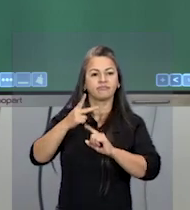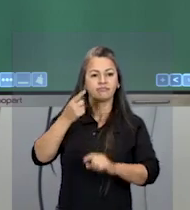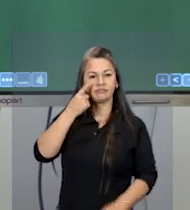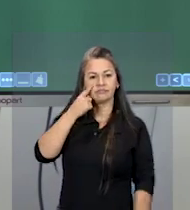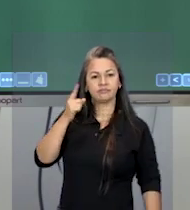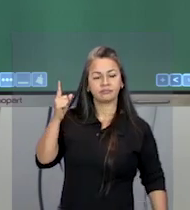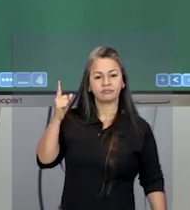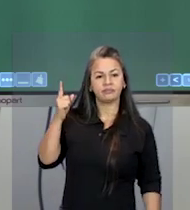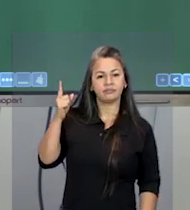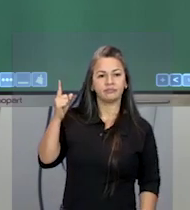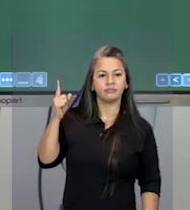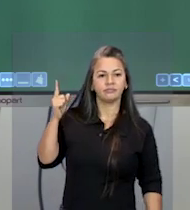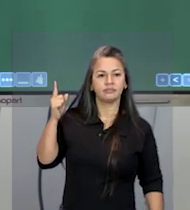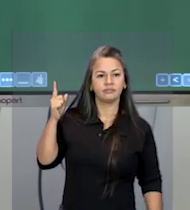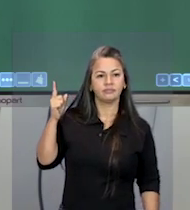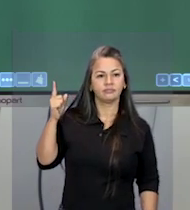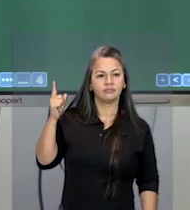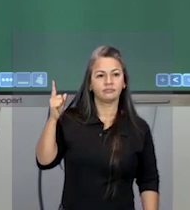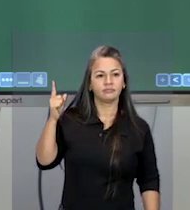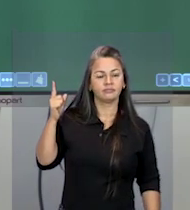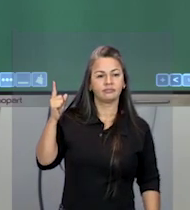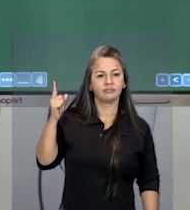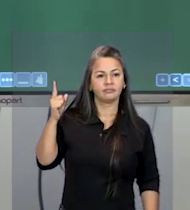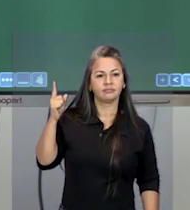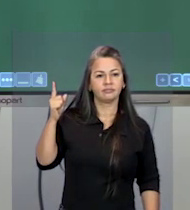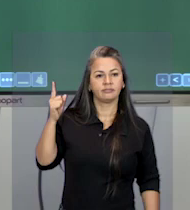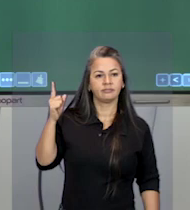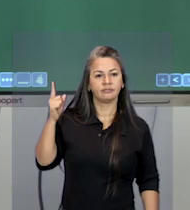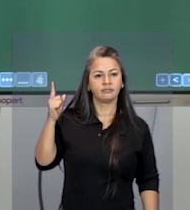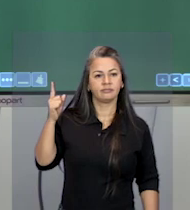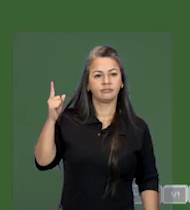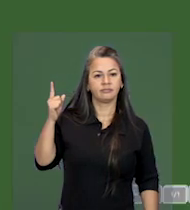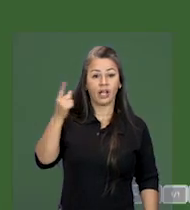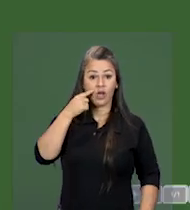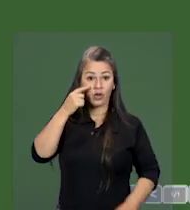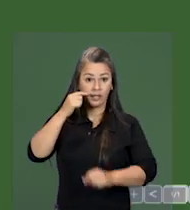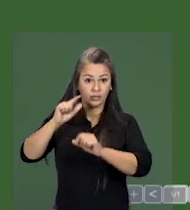área. A área do triângulo